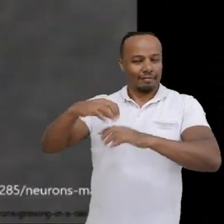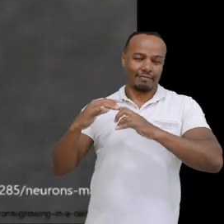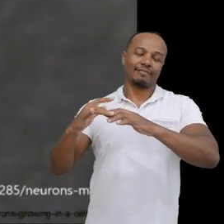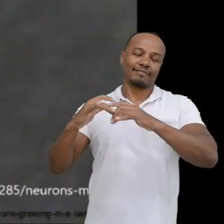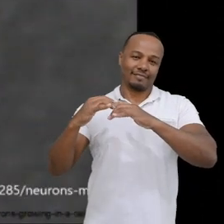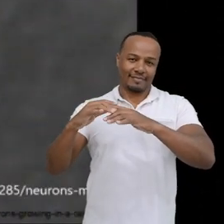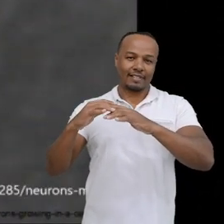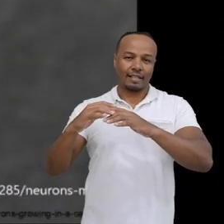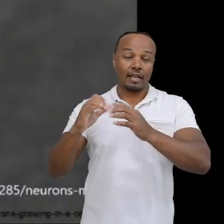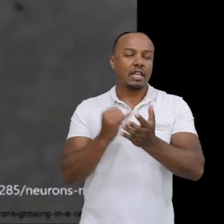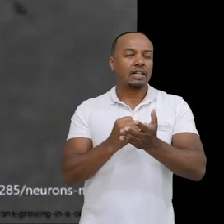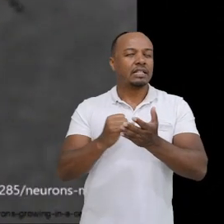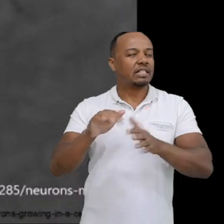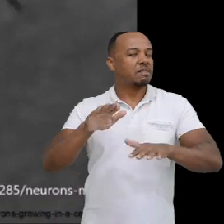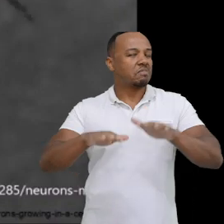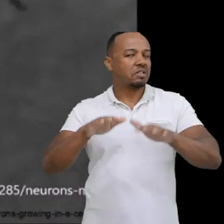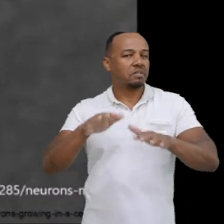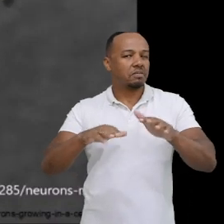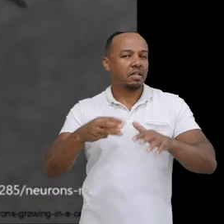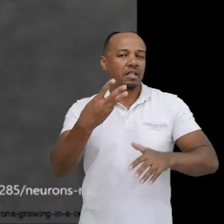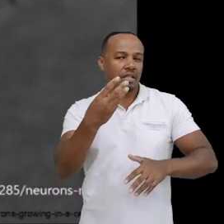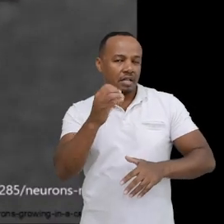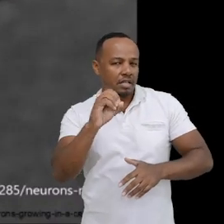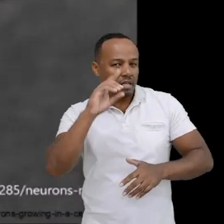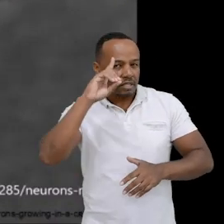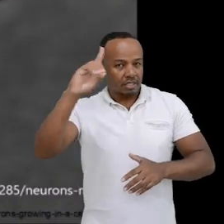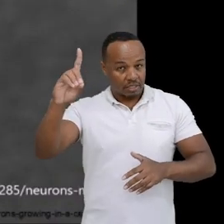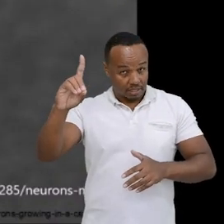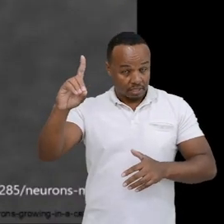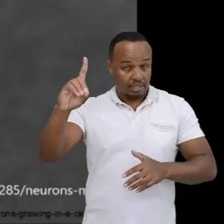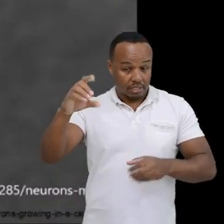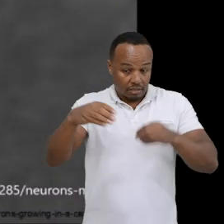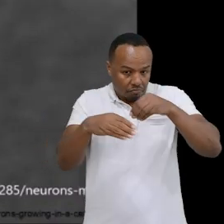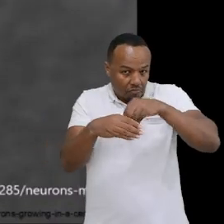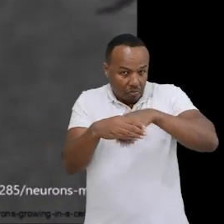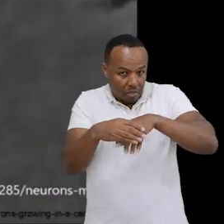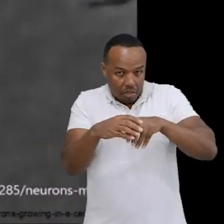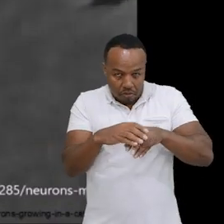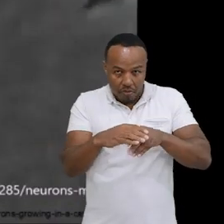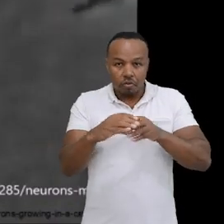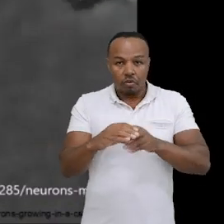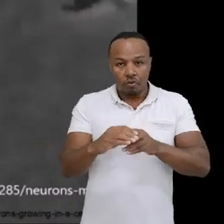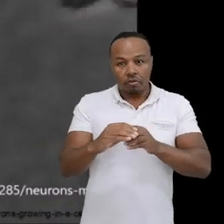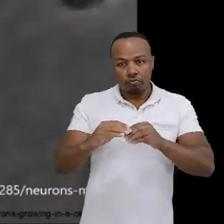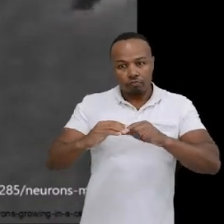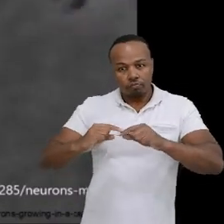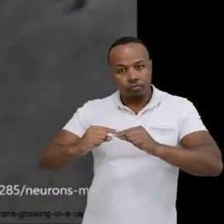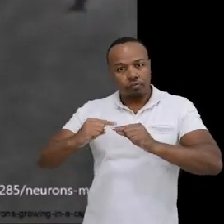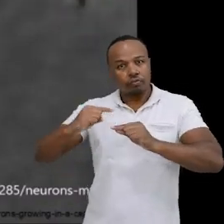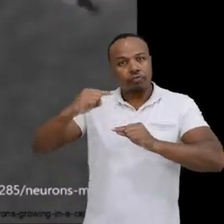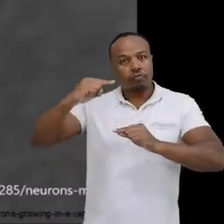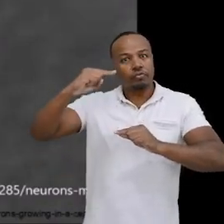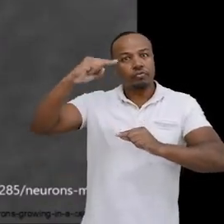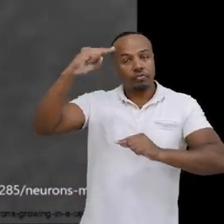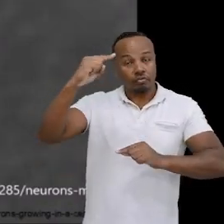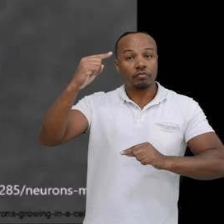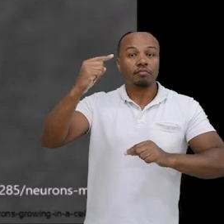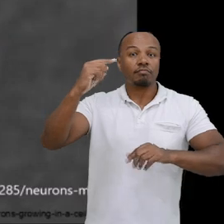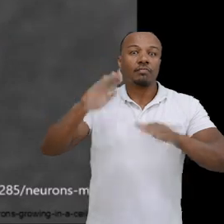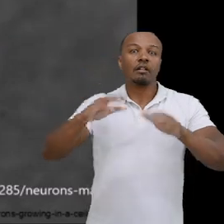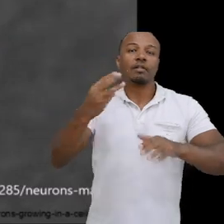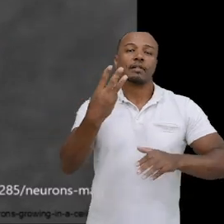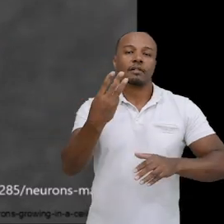cérebro. Inicia-se por volta dos 30 dias intraútero, tendo um pico de intensidade aos